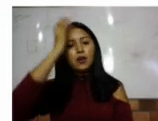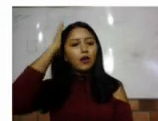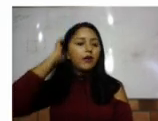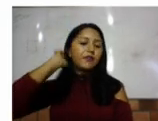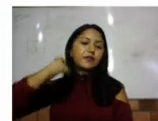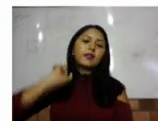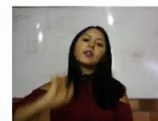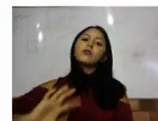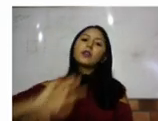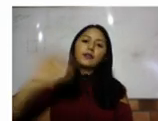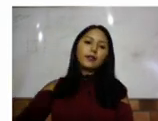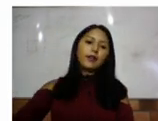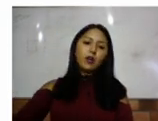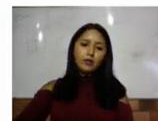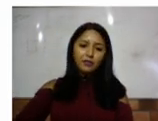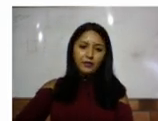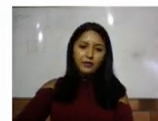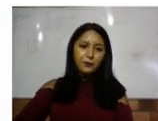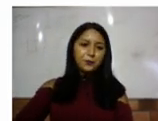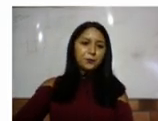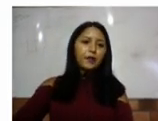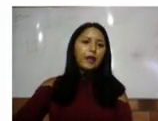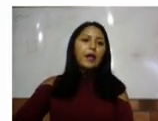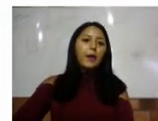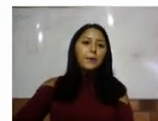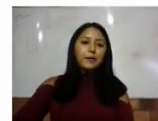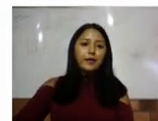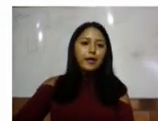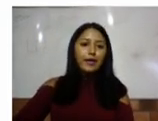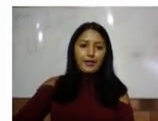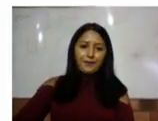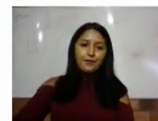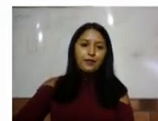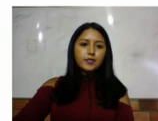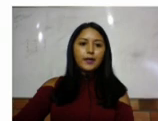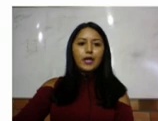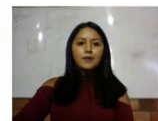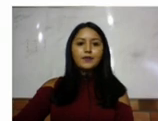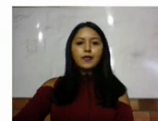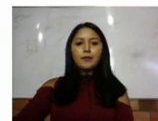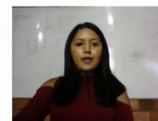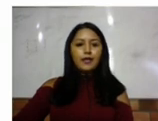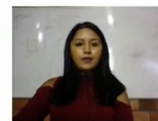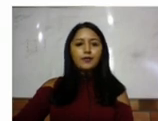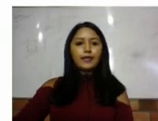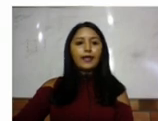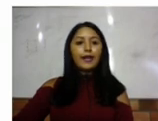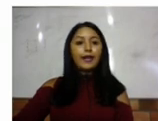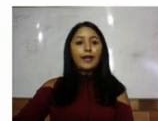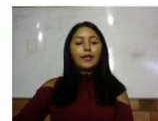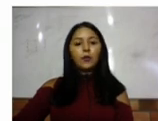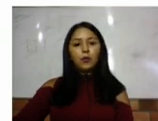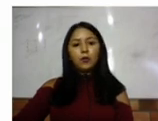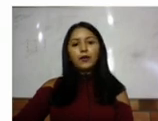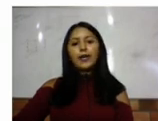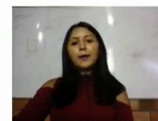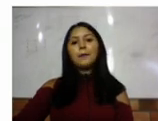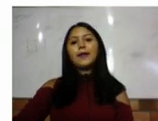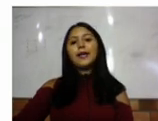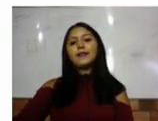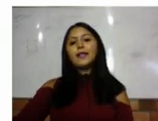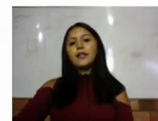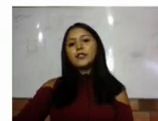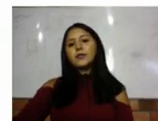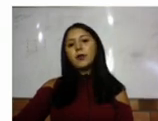zinho então não só fazer leitura entender como é que é feito primeira regra das palavras terminadas em e